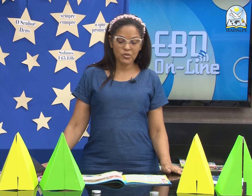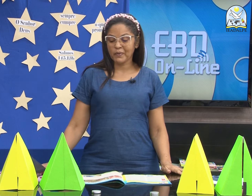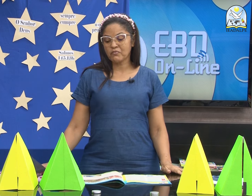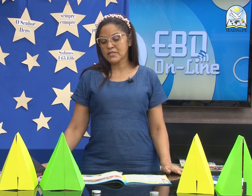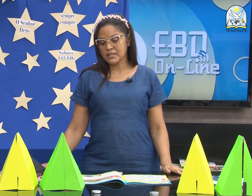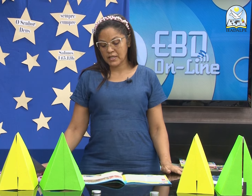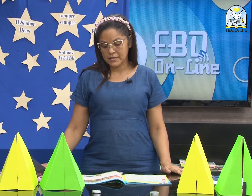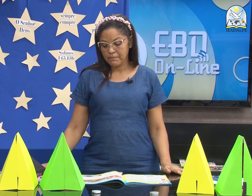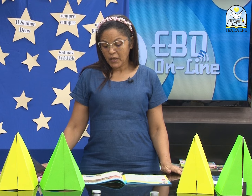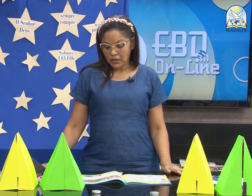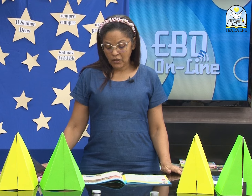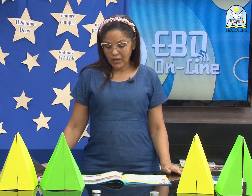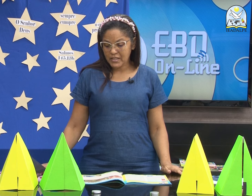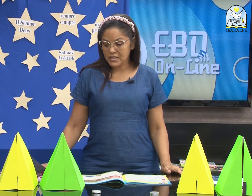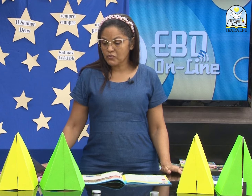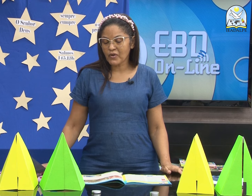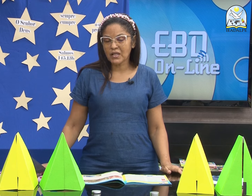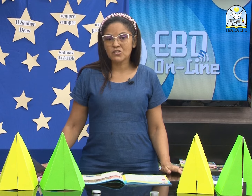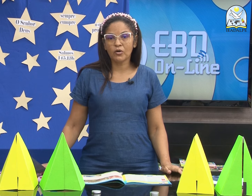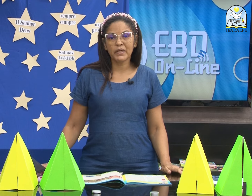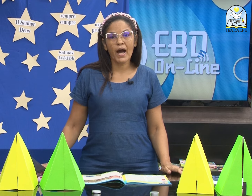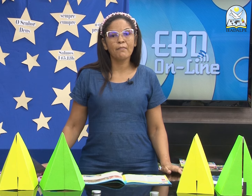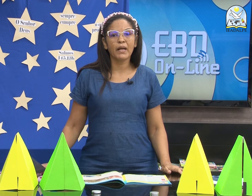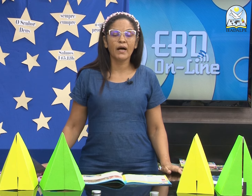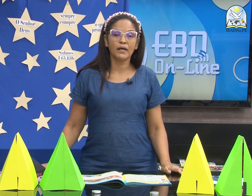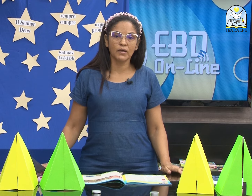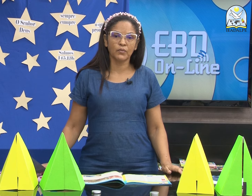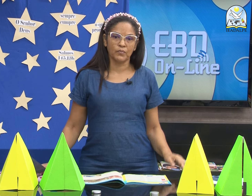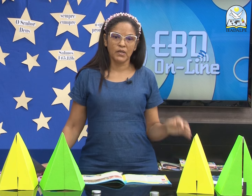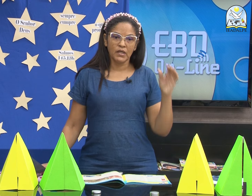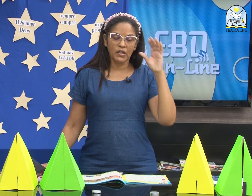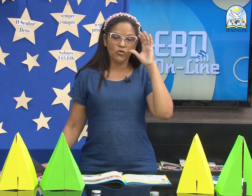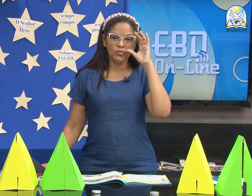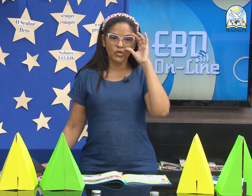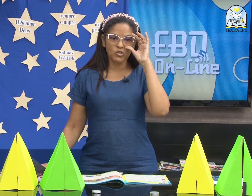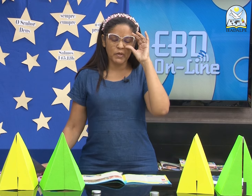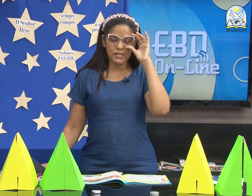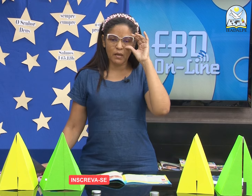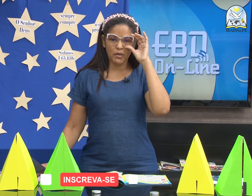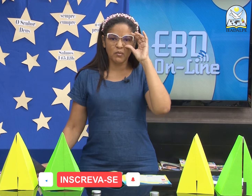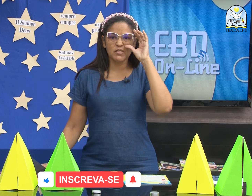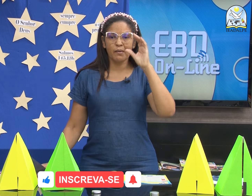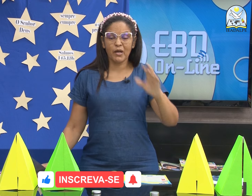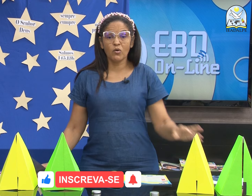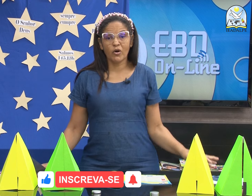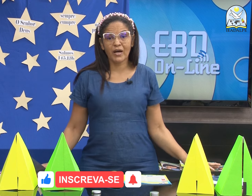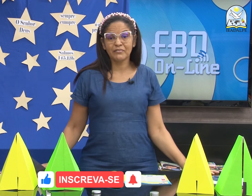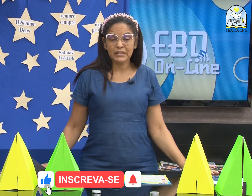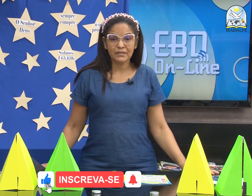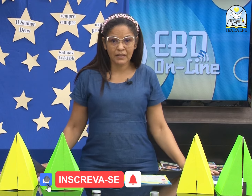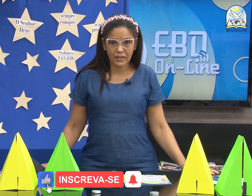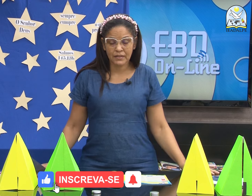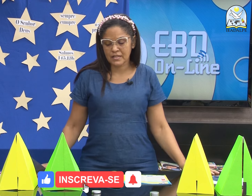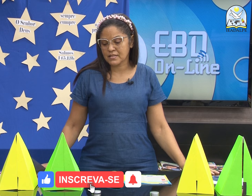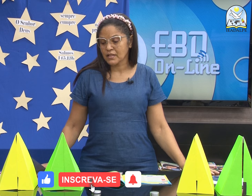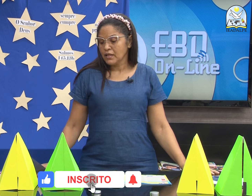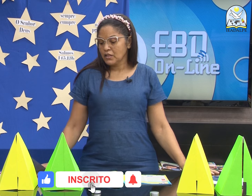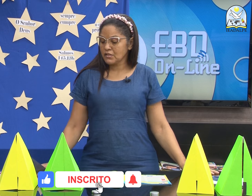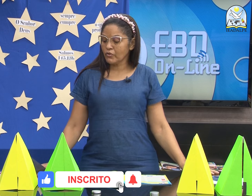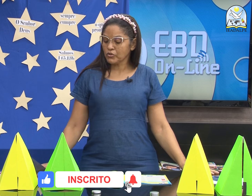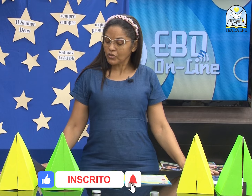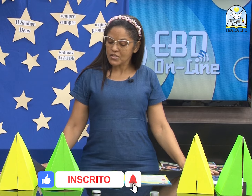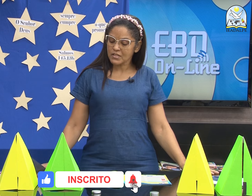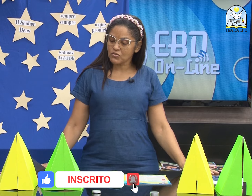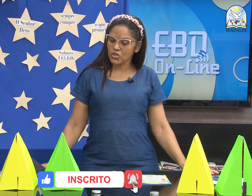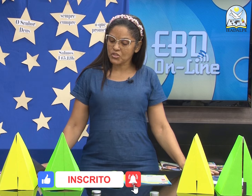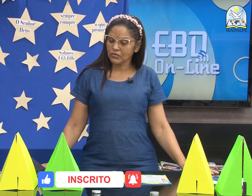trouxe hoje para vocês então a lição fala sobre Abraão e como nós bem sabemos Abraão morava em tendas